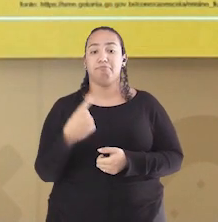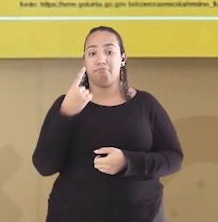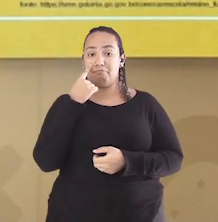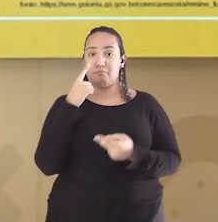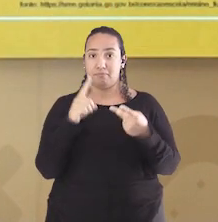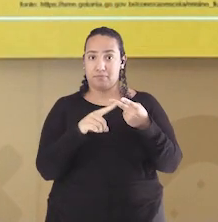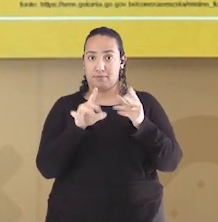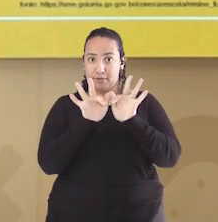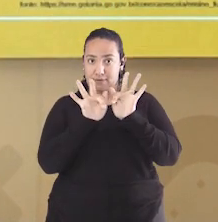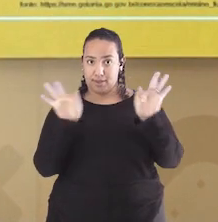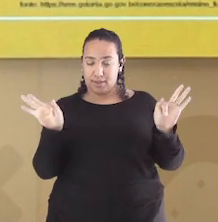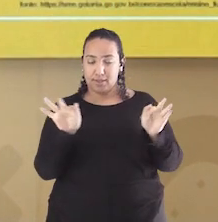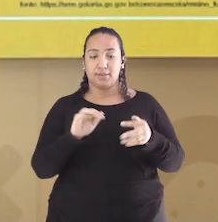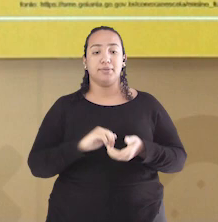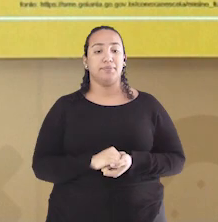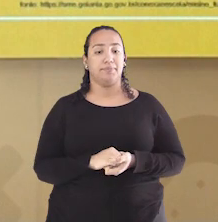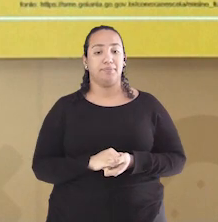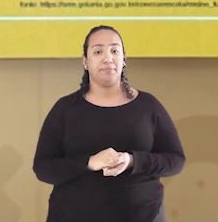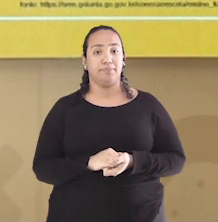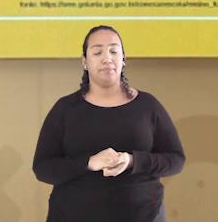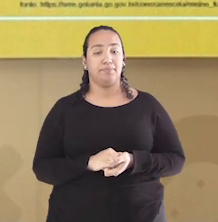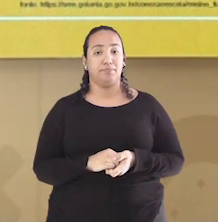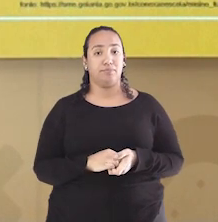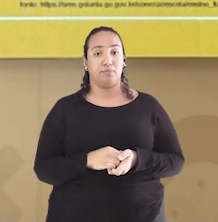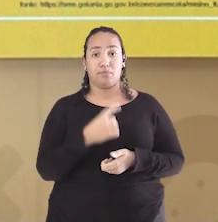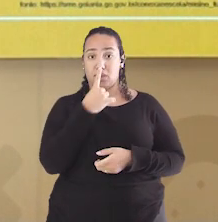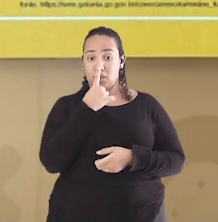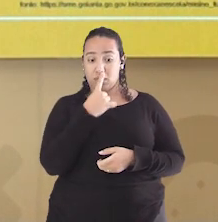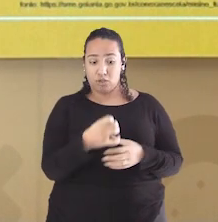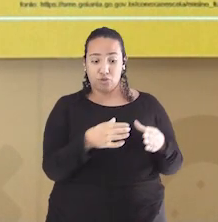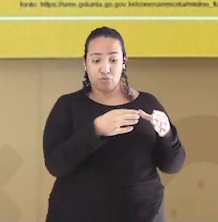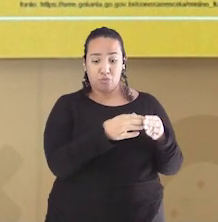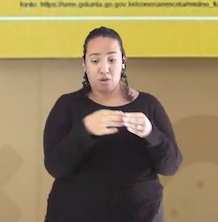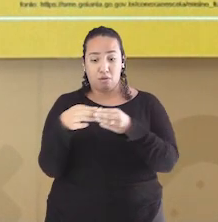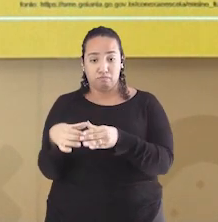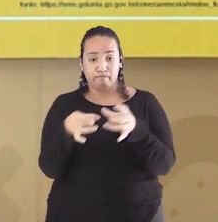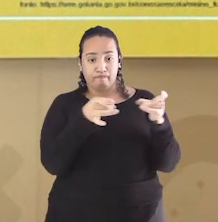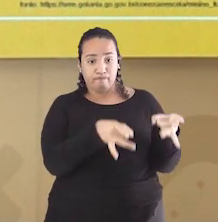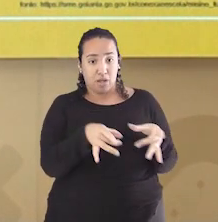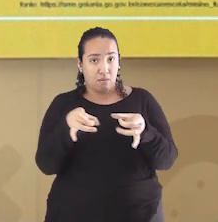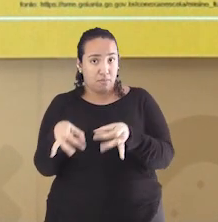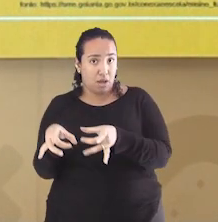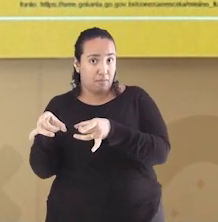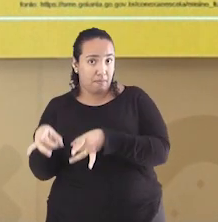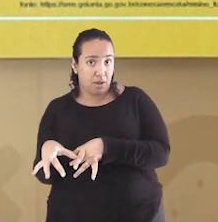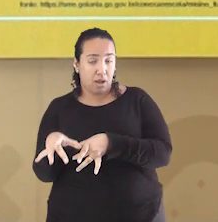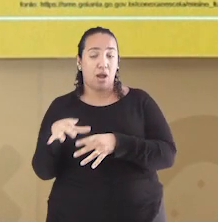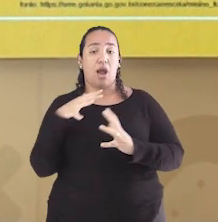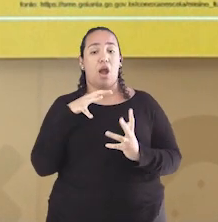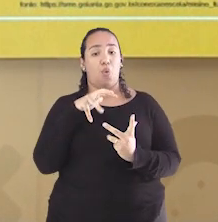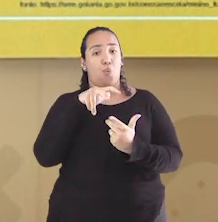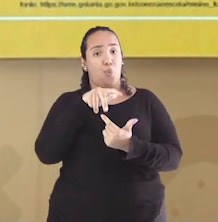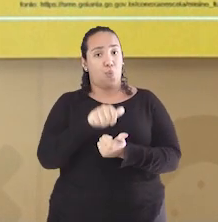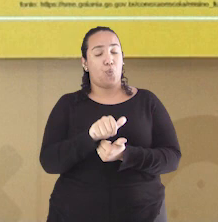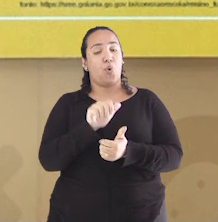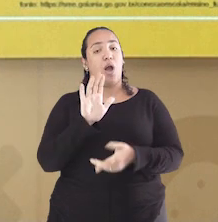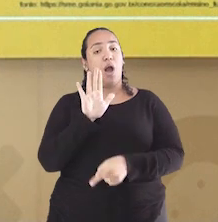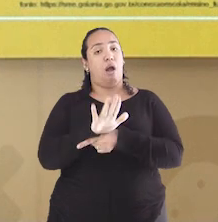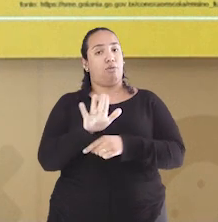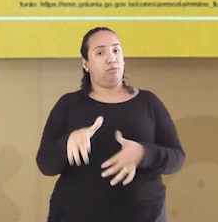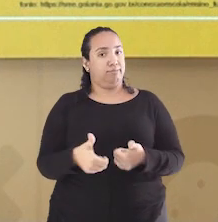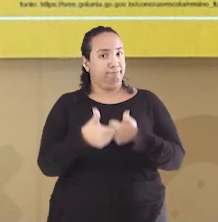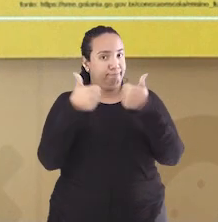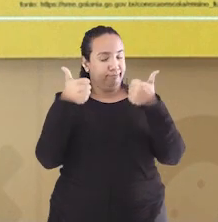A segunda frase da imagem é: faça a coleta seletiva. Condição para um mundo